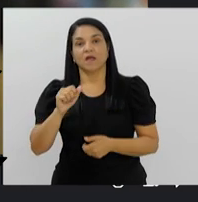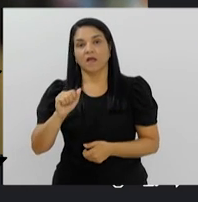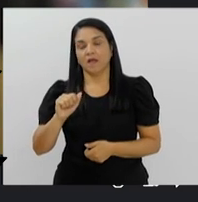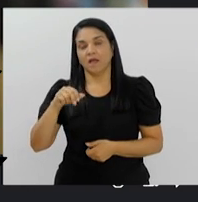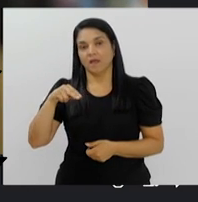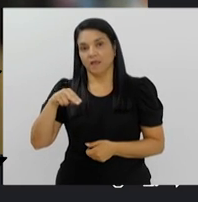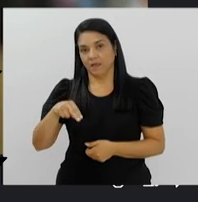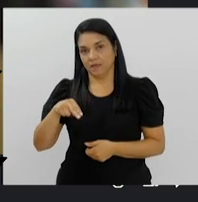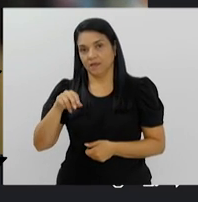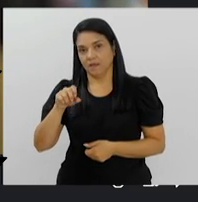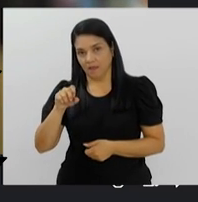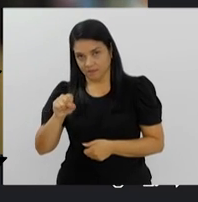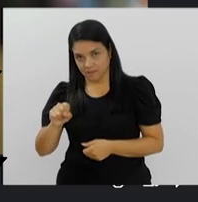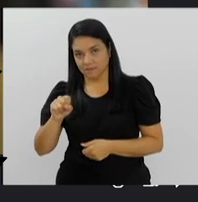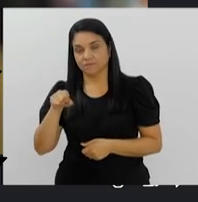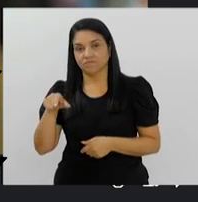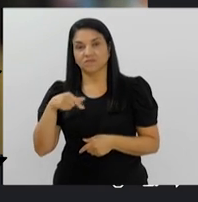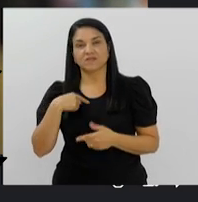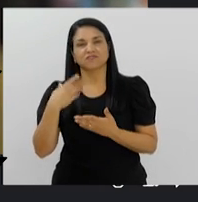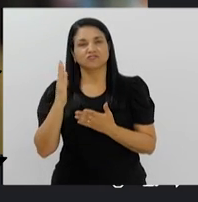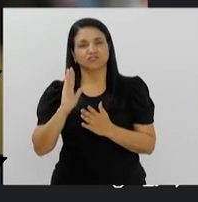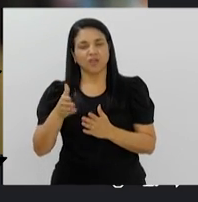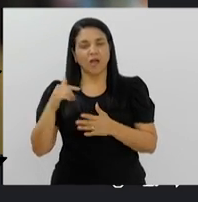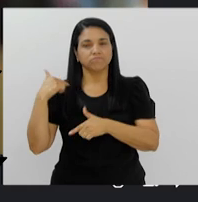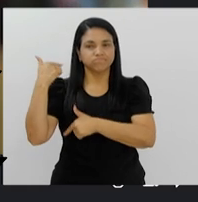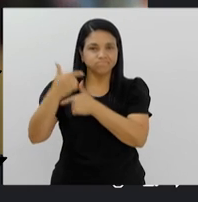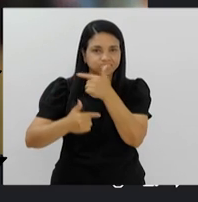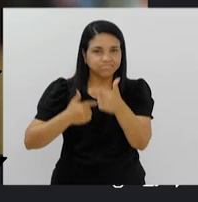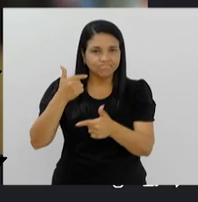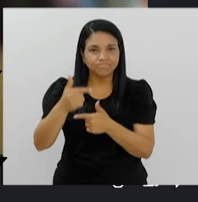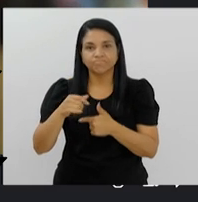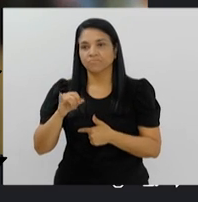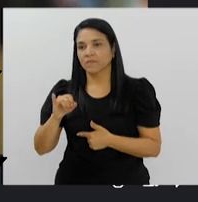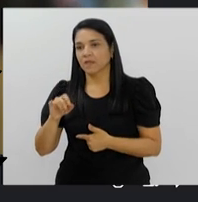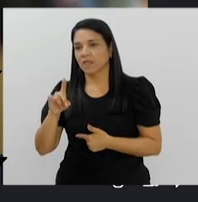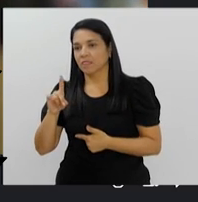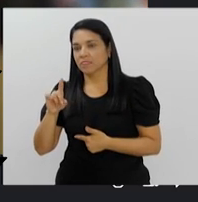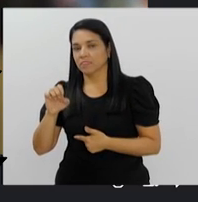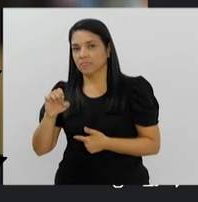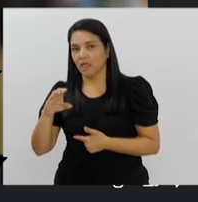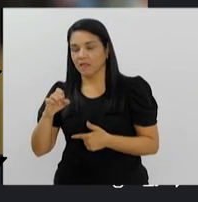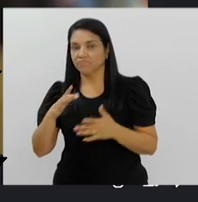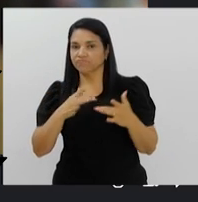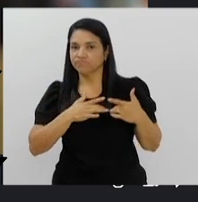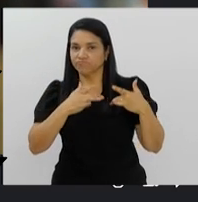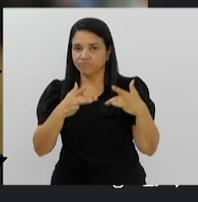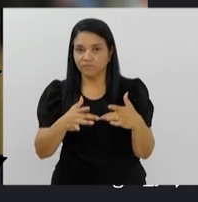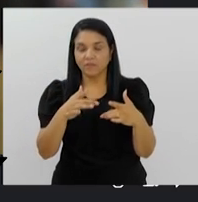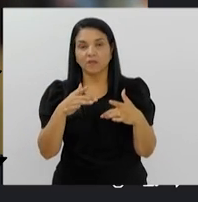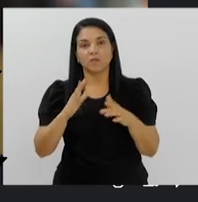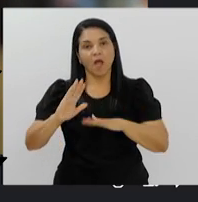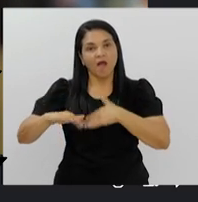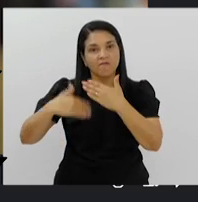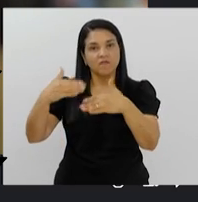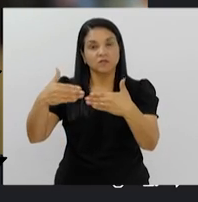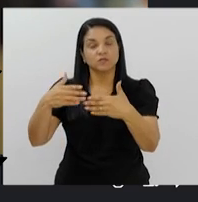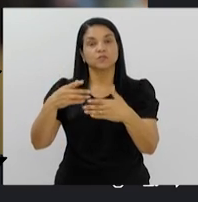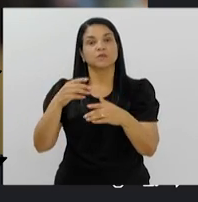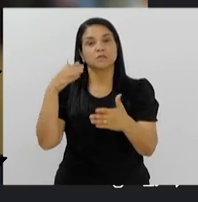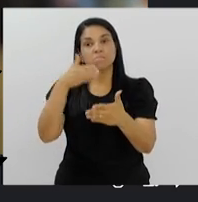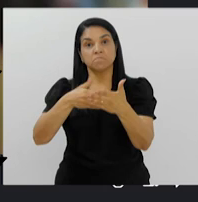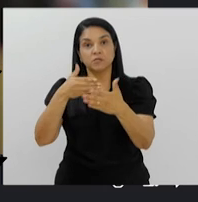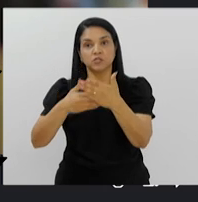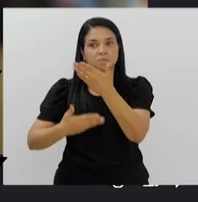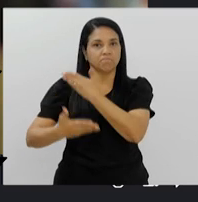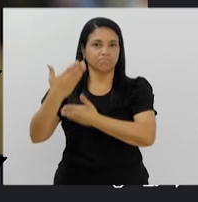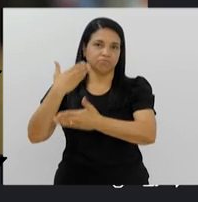né então há muito tempo o idec tem se dedicado a defender avanços nesse âmbito e também impedir retrocessos né